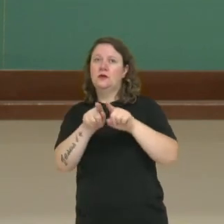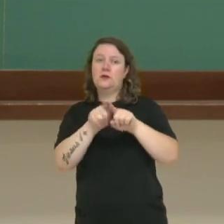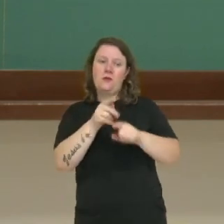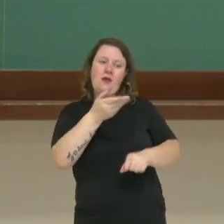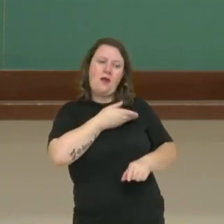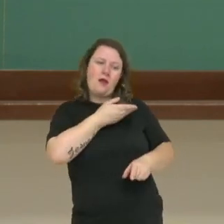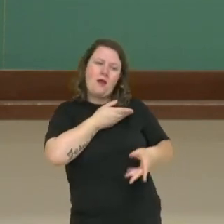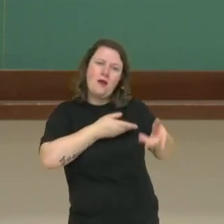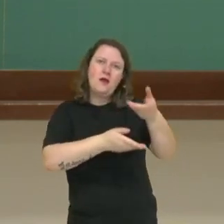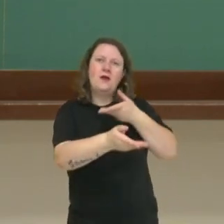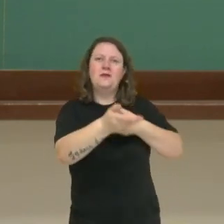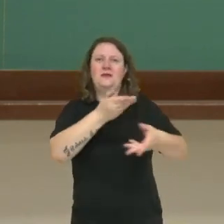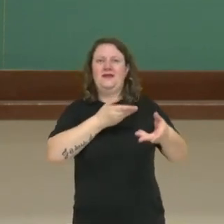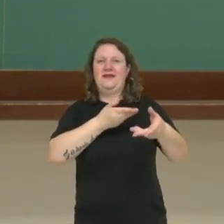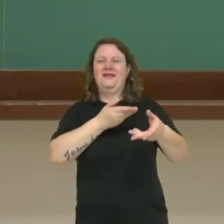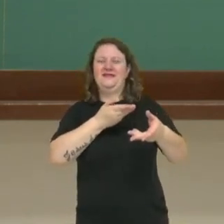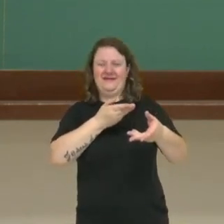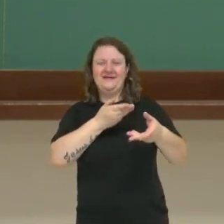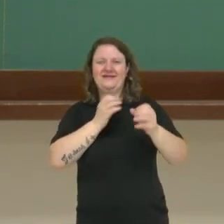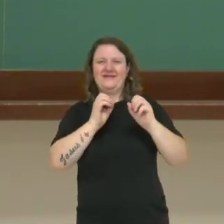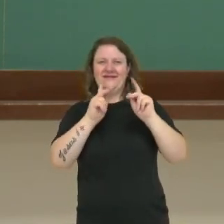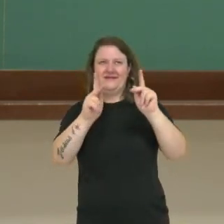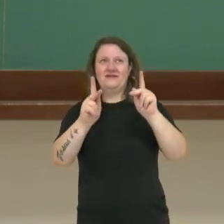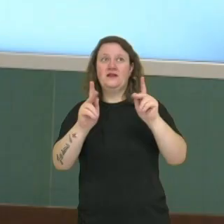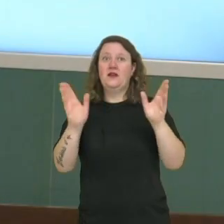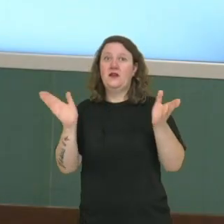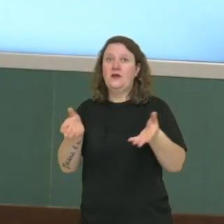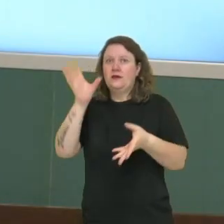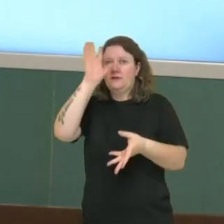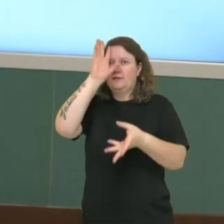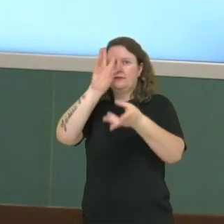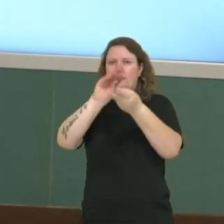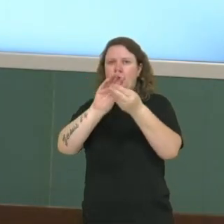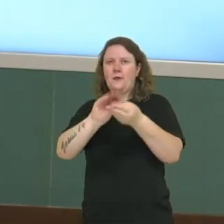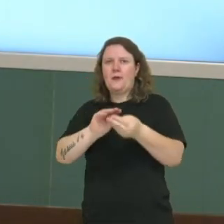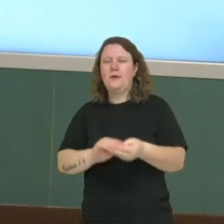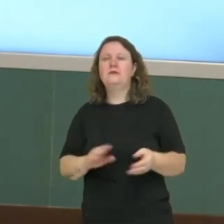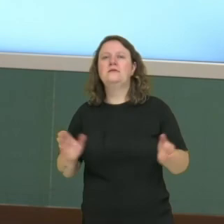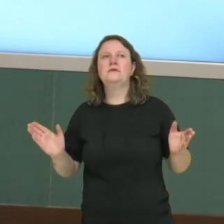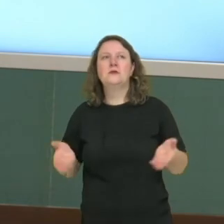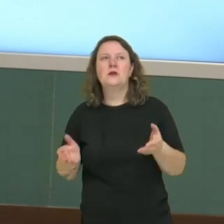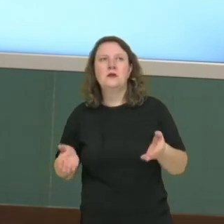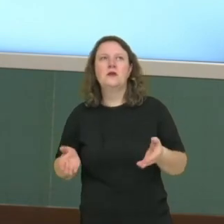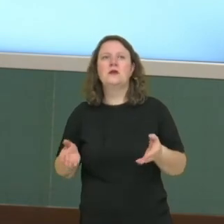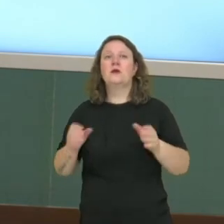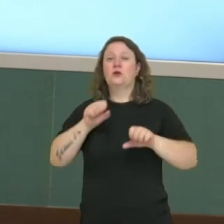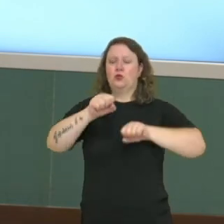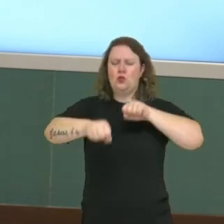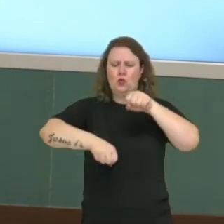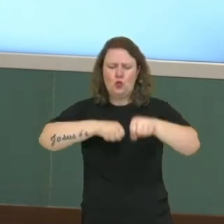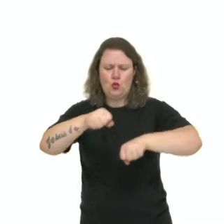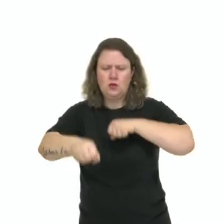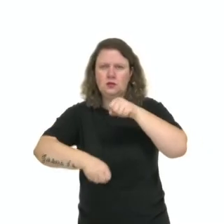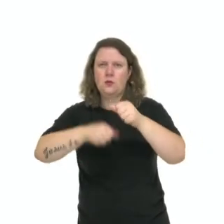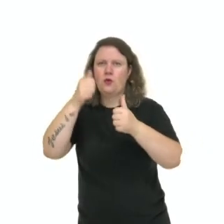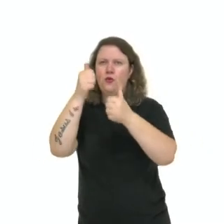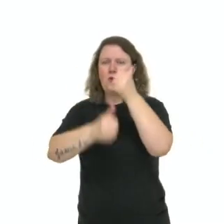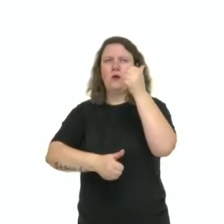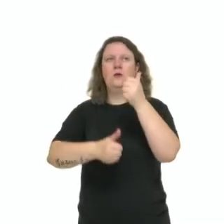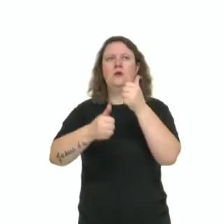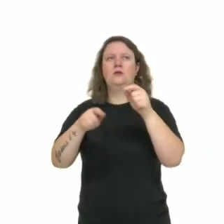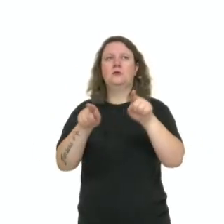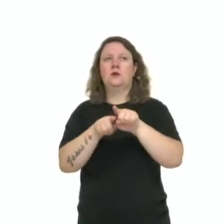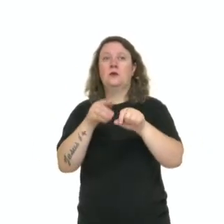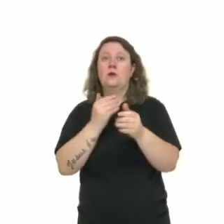seus colegas, tá bom? Então, hoje, o que nós aprendemos? O ciclismo como esporte começou a